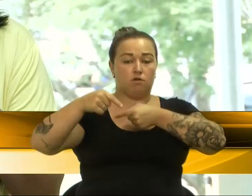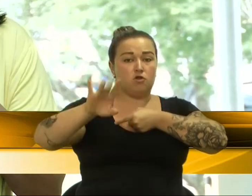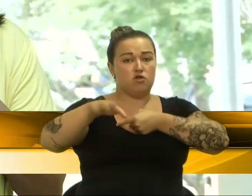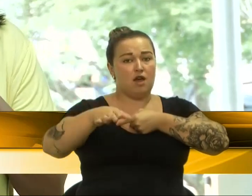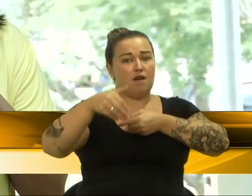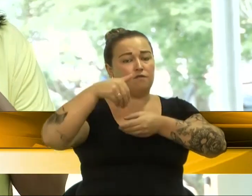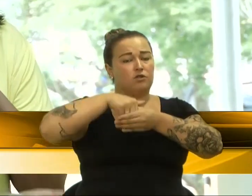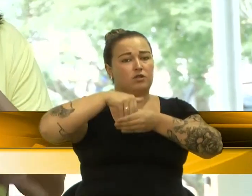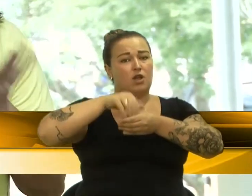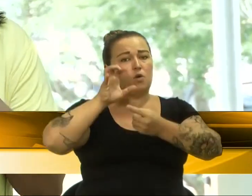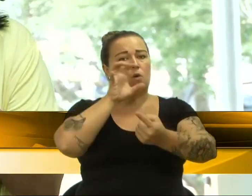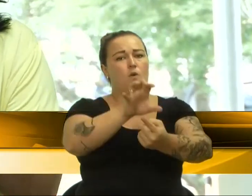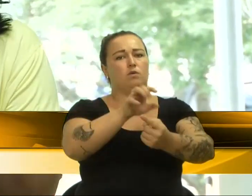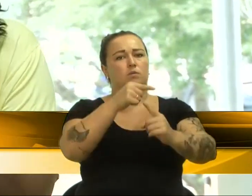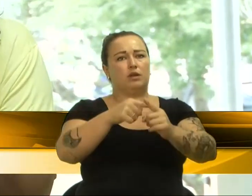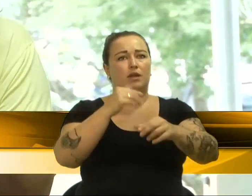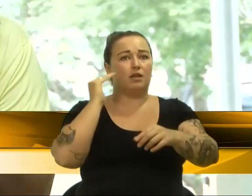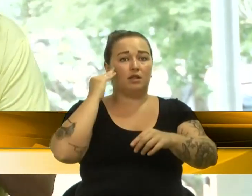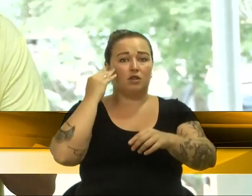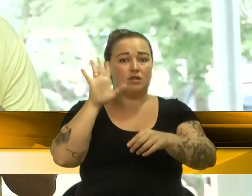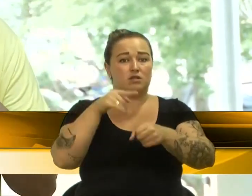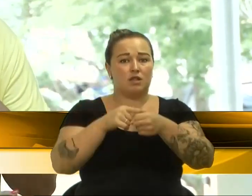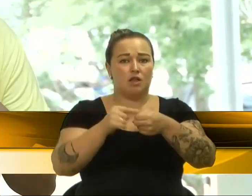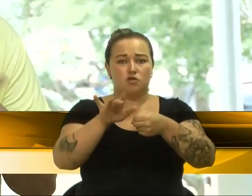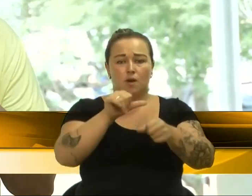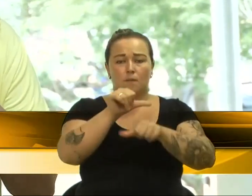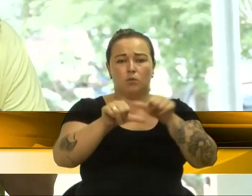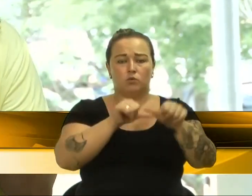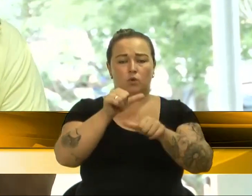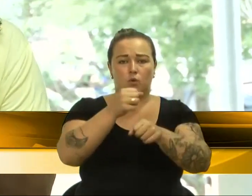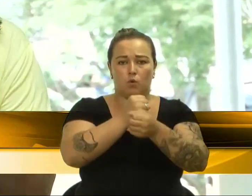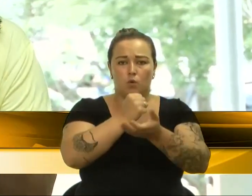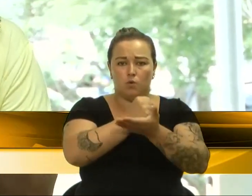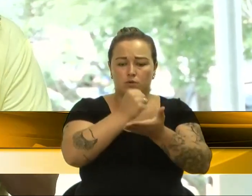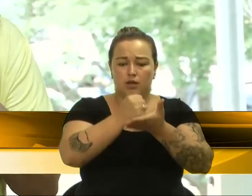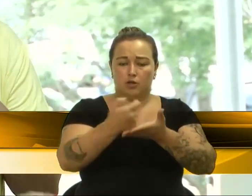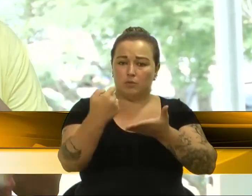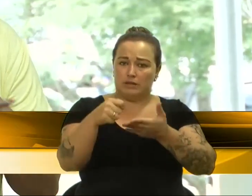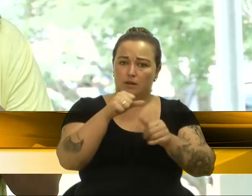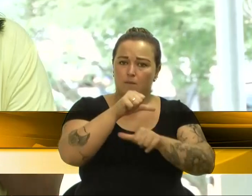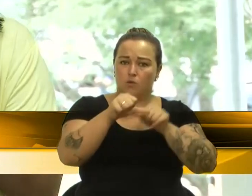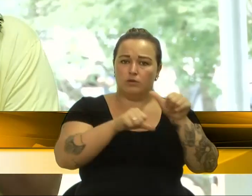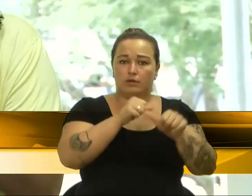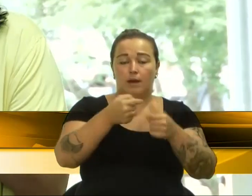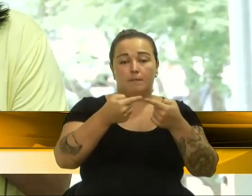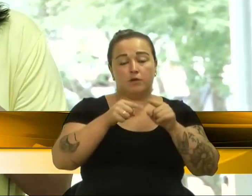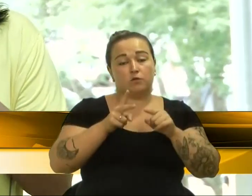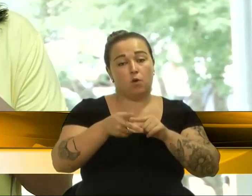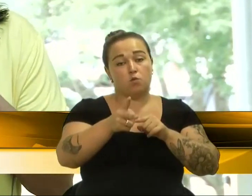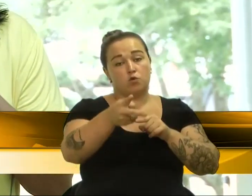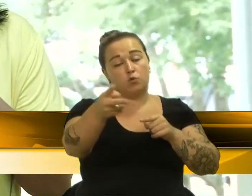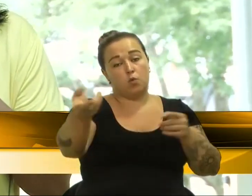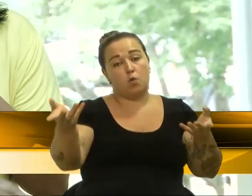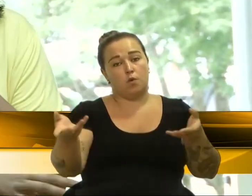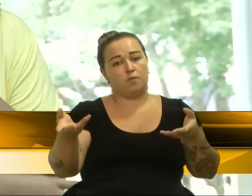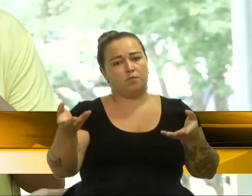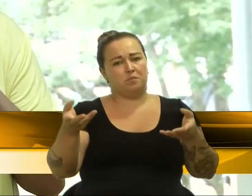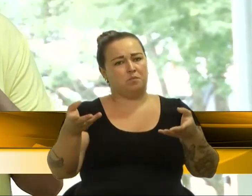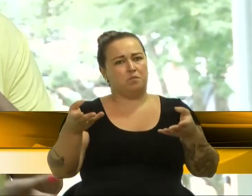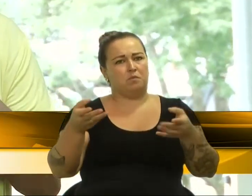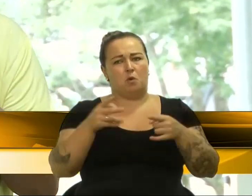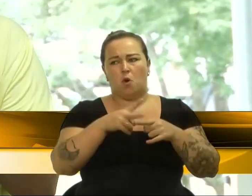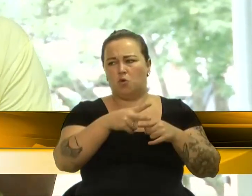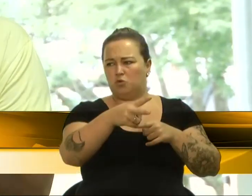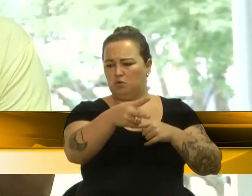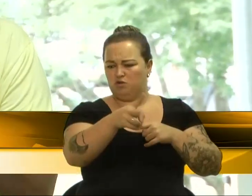porque entendia que a cidade já era outra, o contrato deveria ser modificado, mas foi prorrogado na verdade, a gente